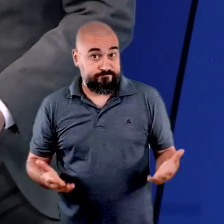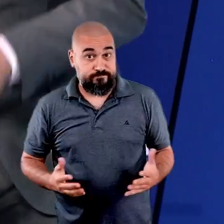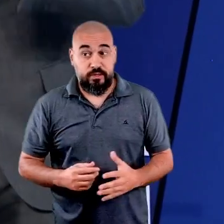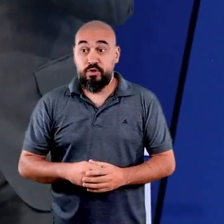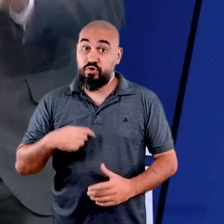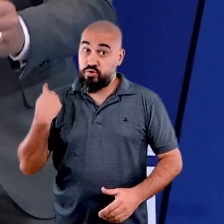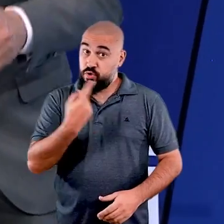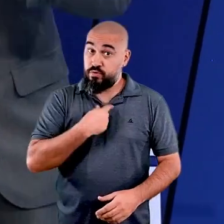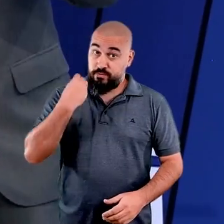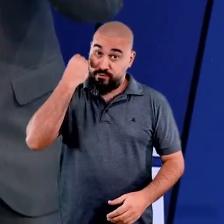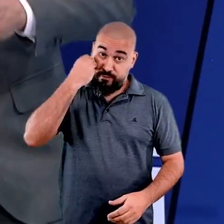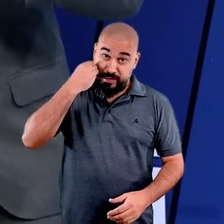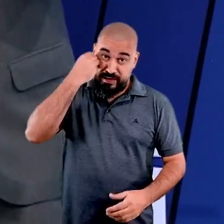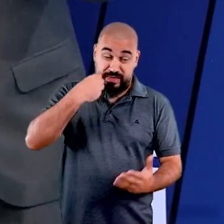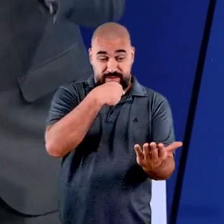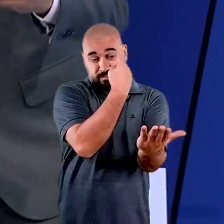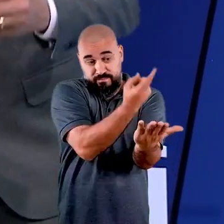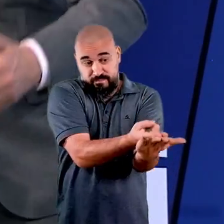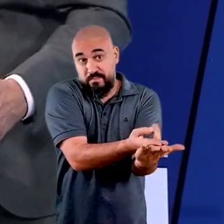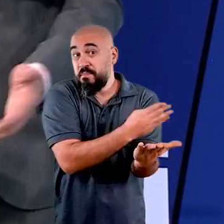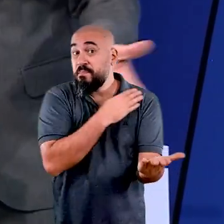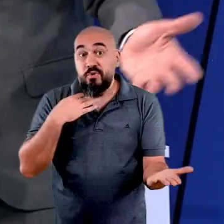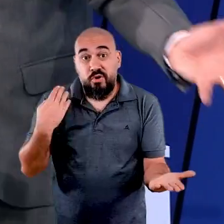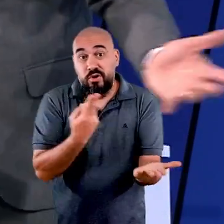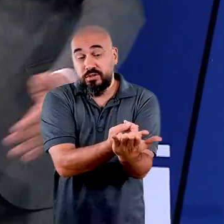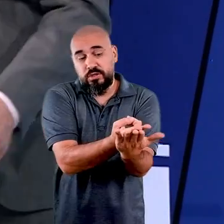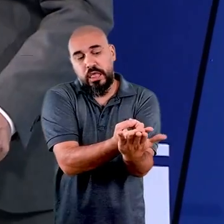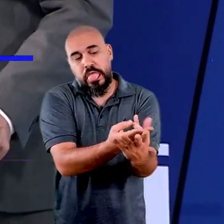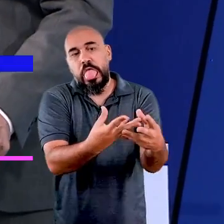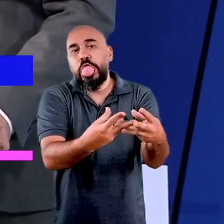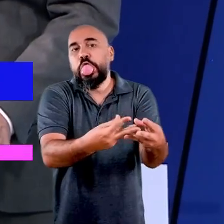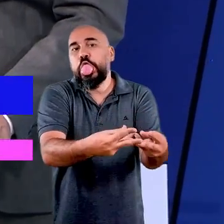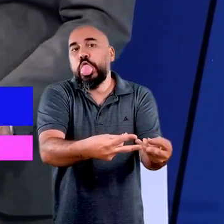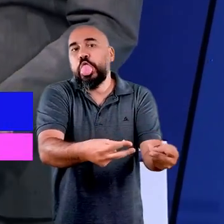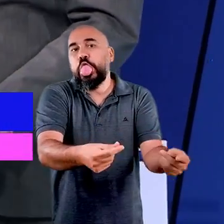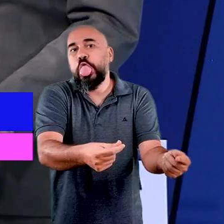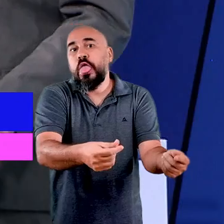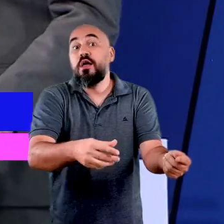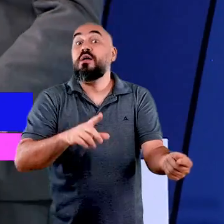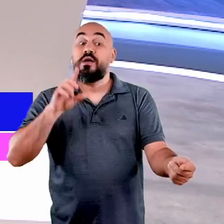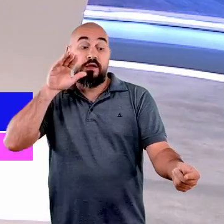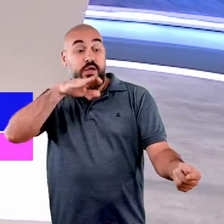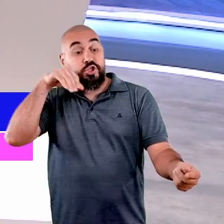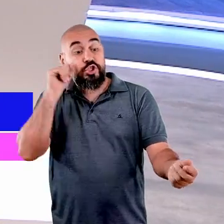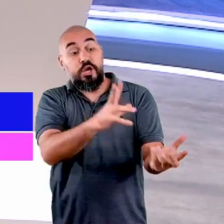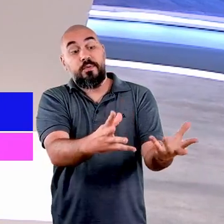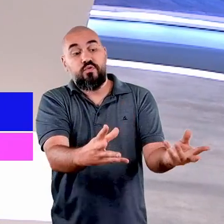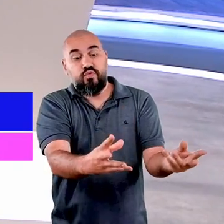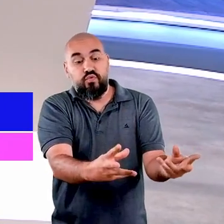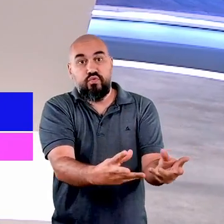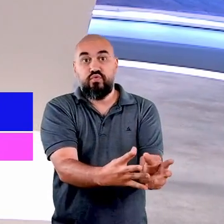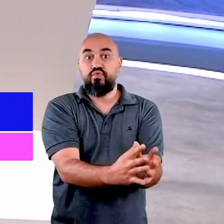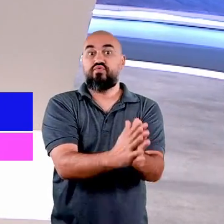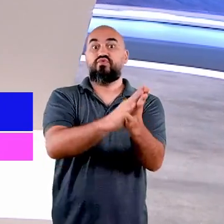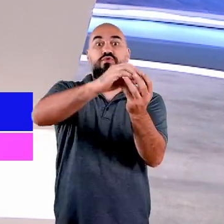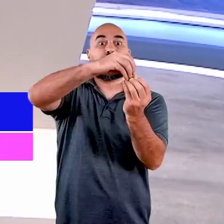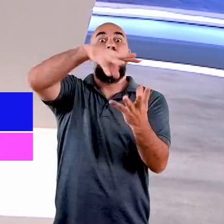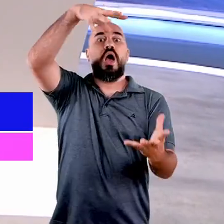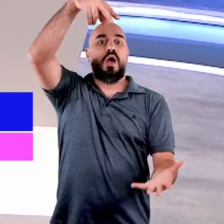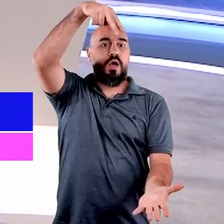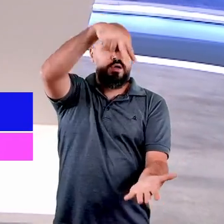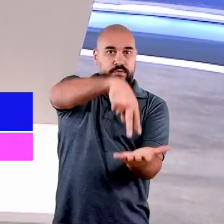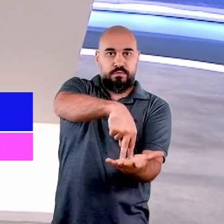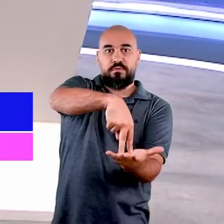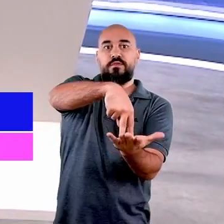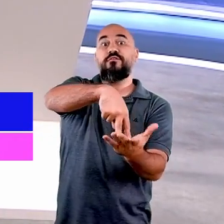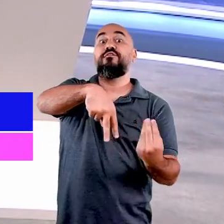morte, ressuscitaremos em um corpo transformado, um corpo perfeito. O nosso corpo que hoje envelhece, já não vai